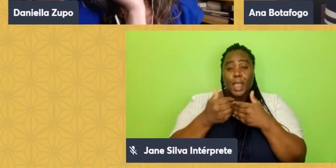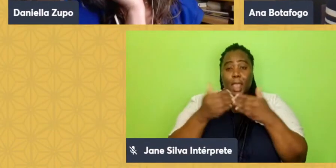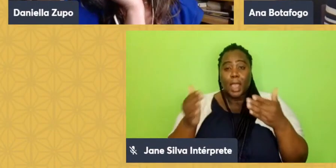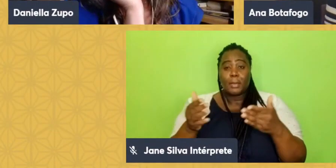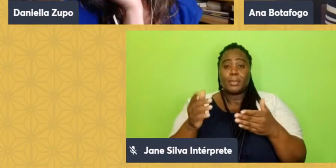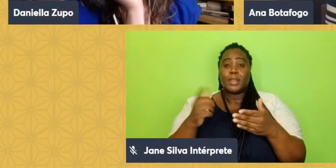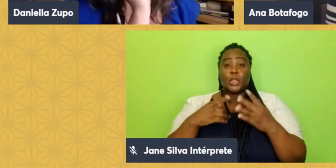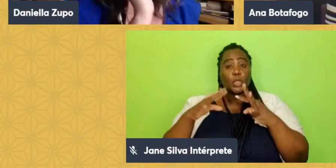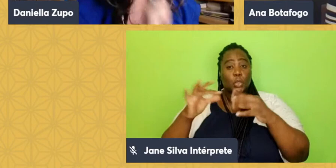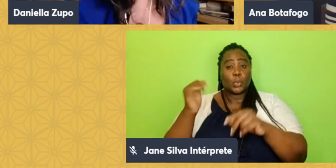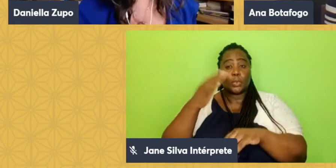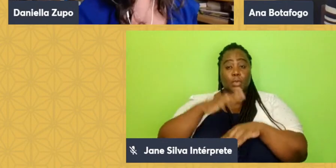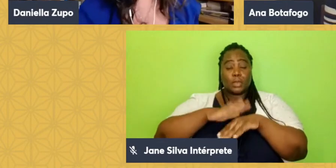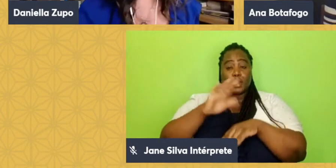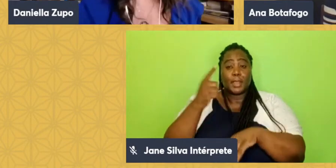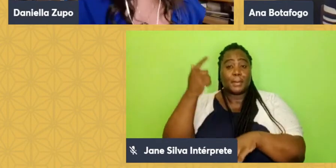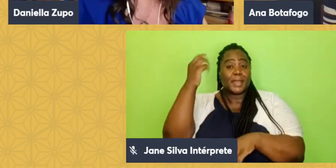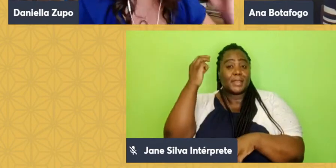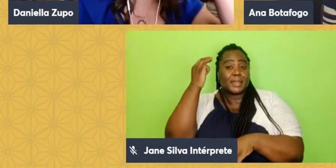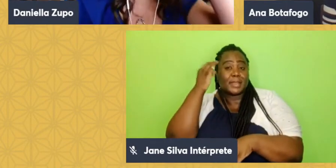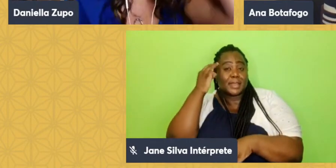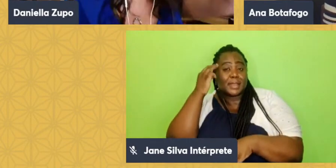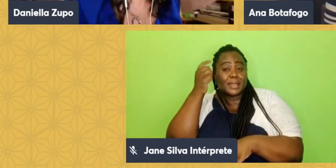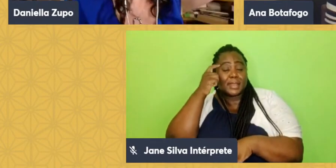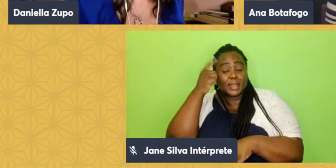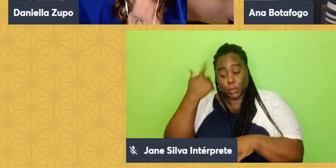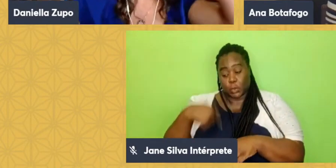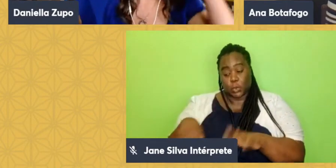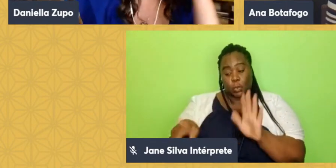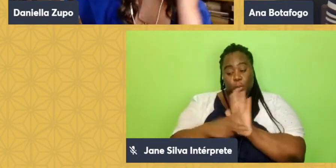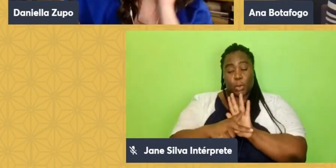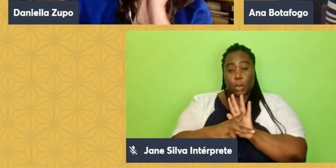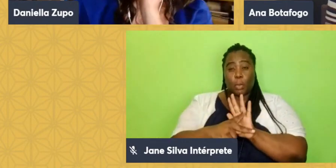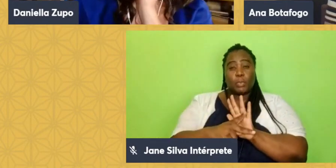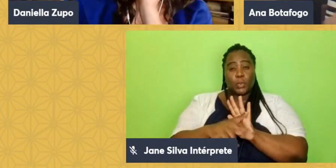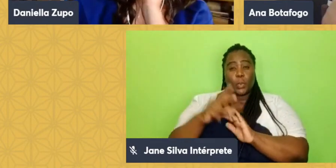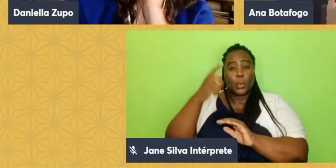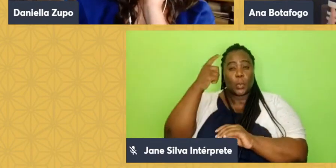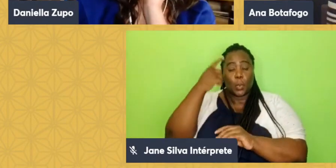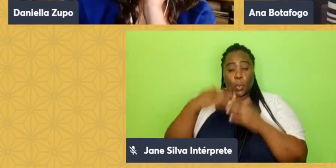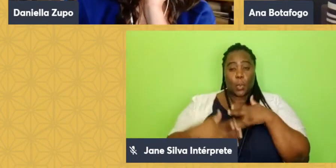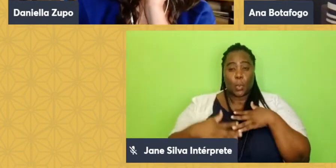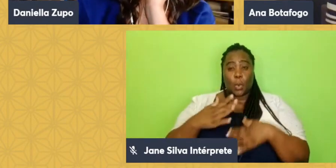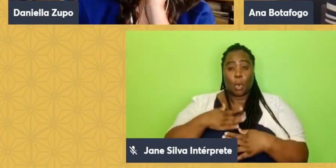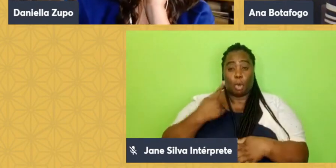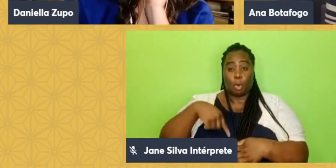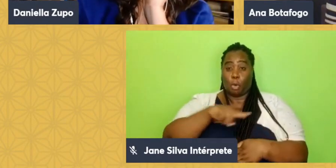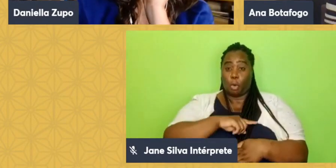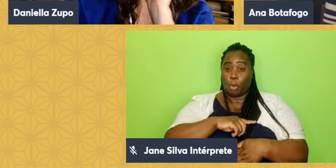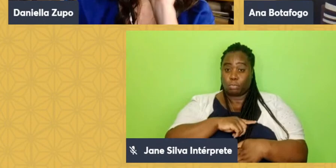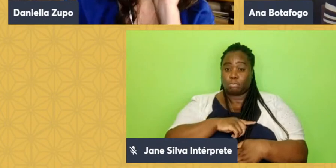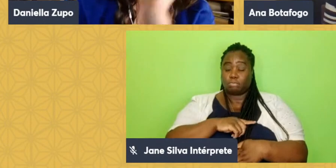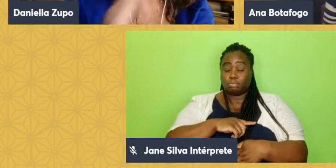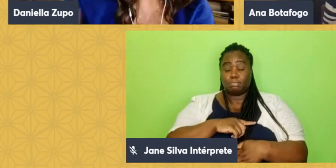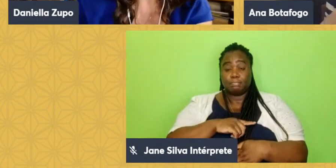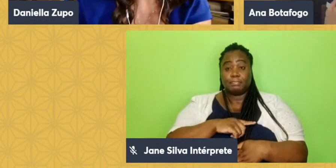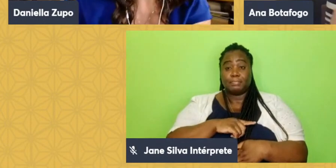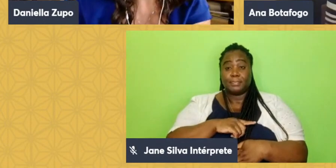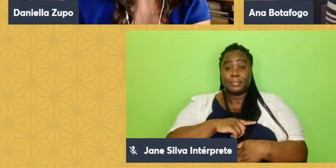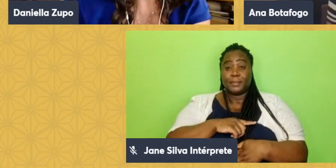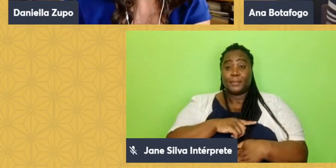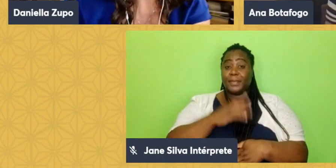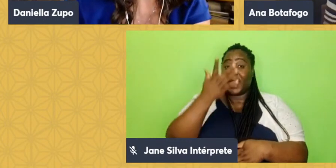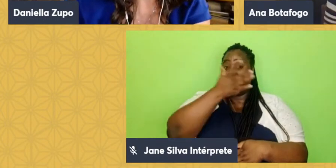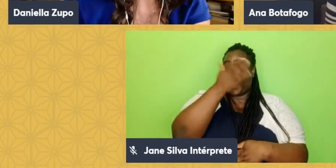tem mais consciência do seu corpo sem é de nossos corpos né Eu acho que mesmo as pessoas